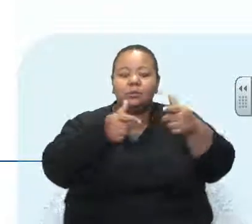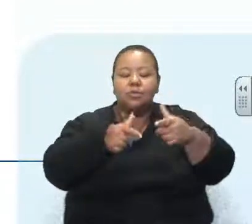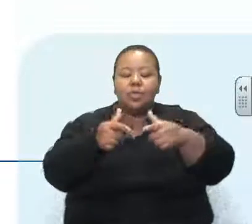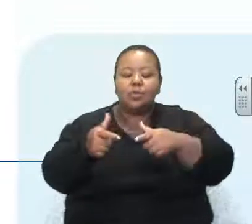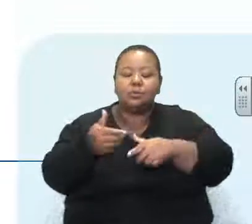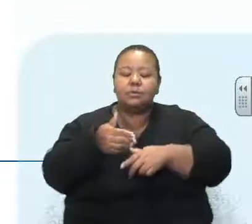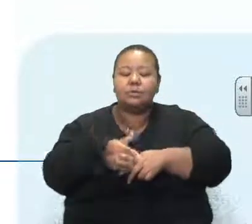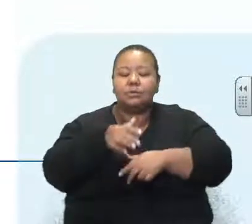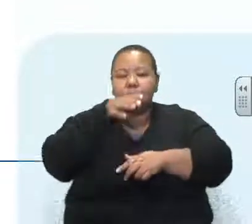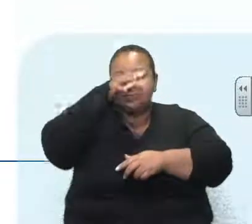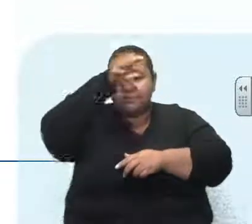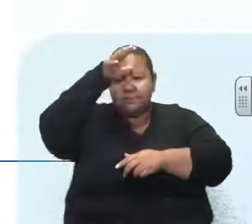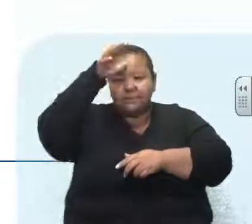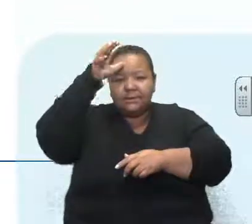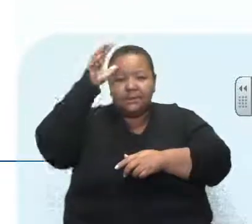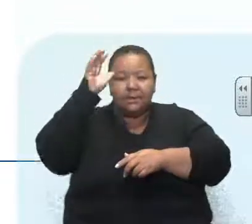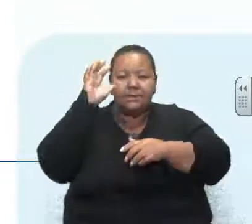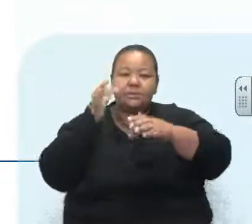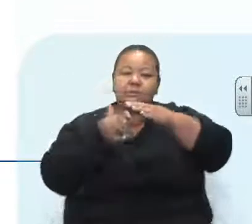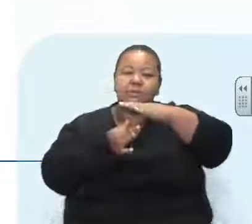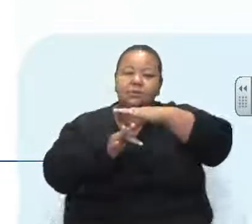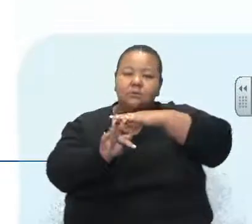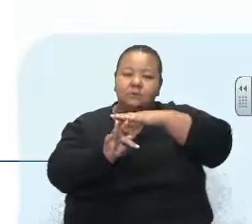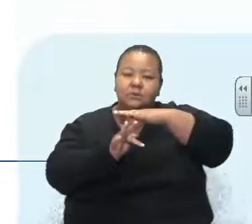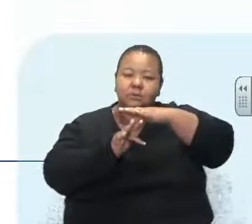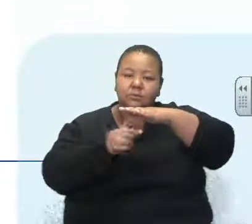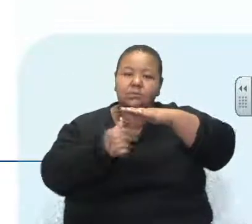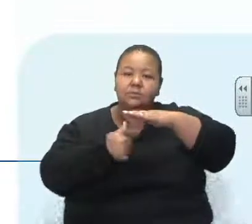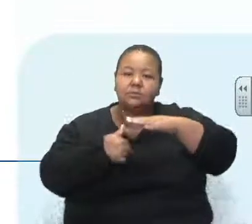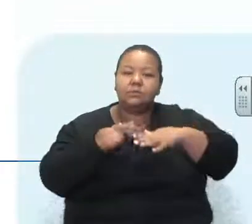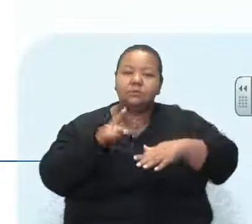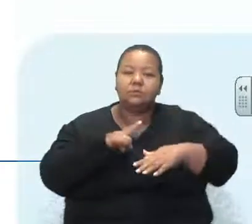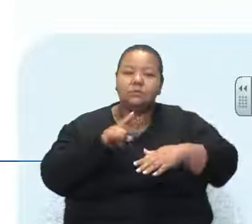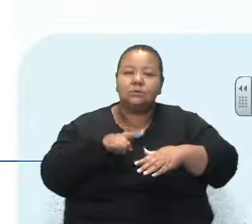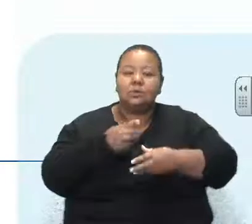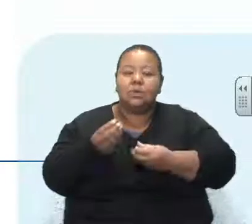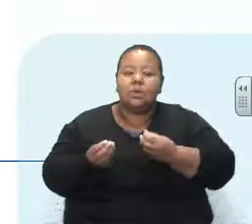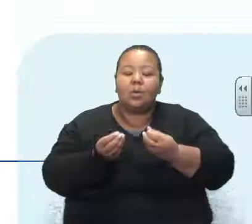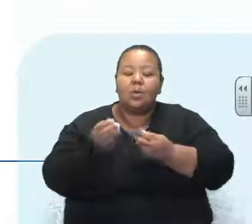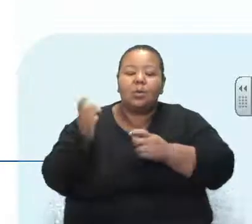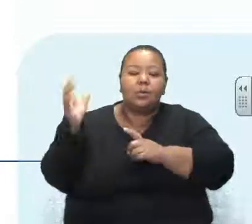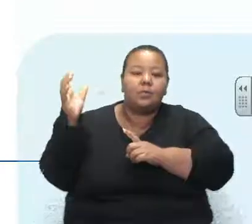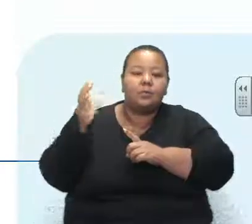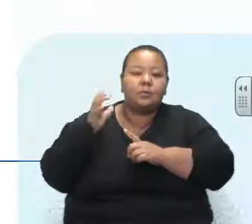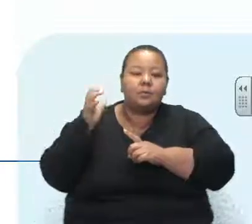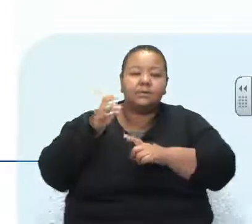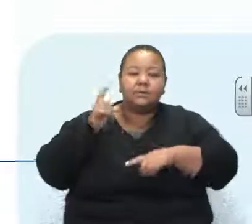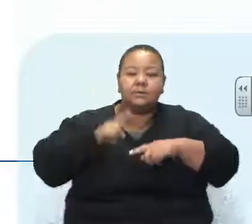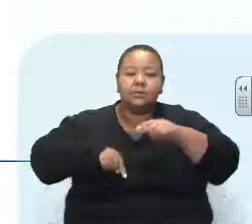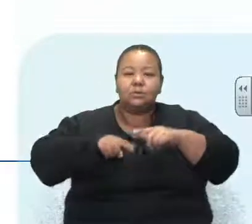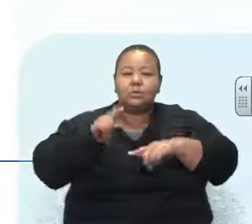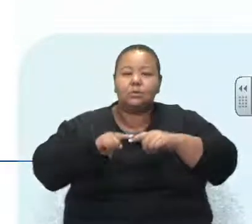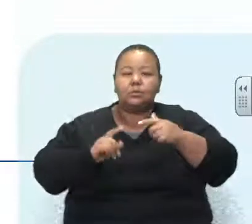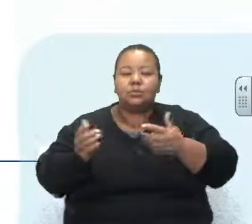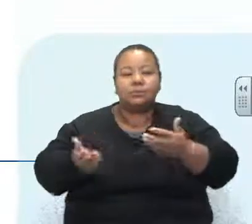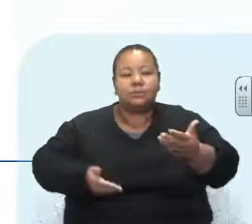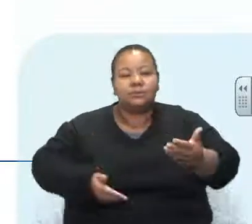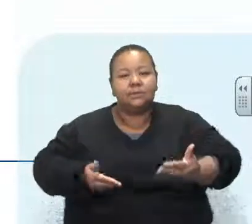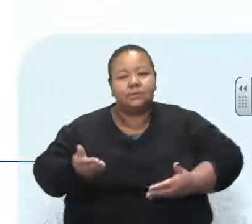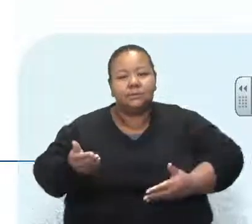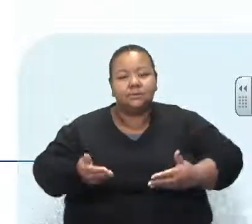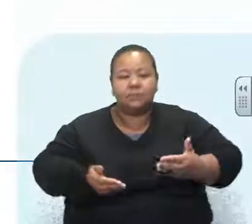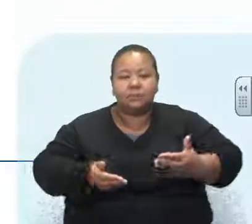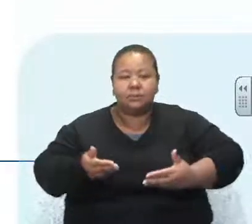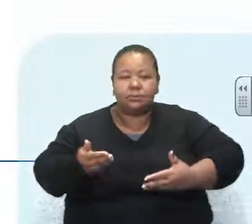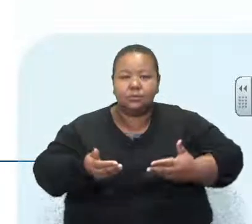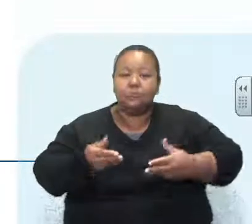e clientes e fornecedores que eu tenho, como que eles vão influenciar no meu produto e serviço que vão ser entregue e